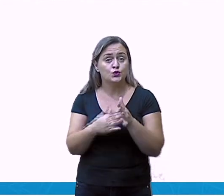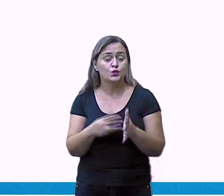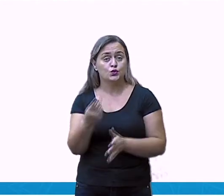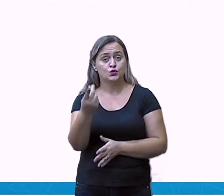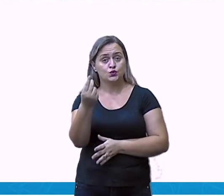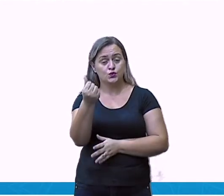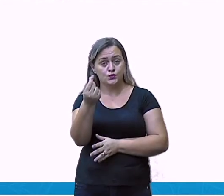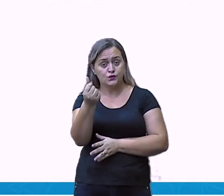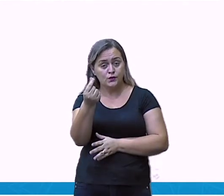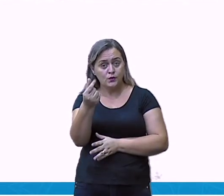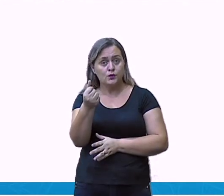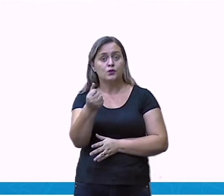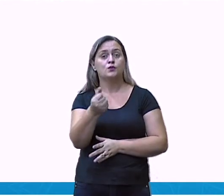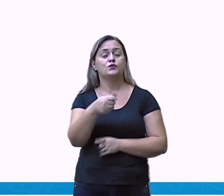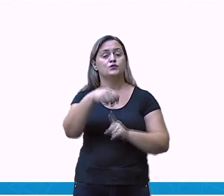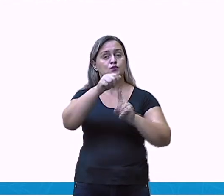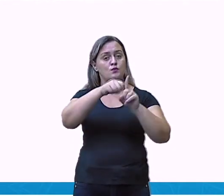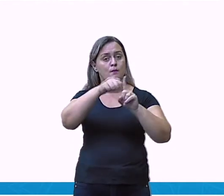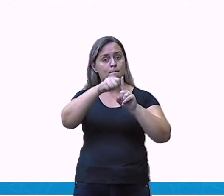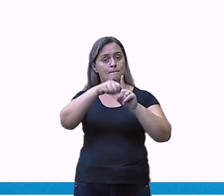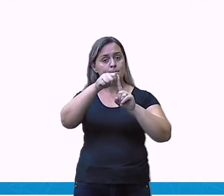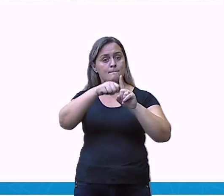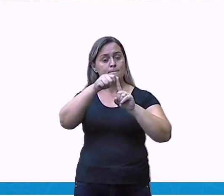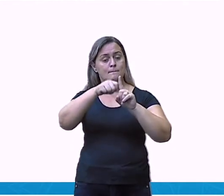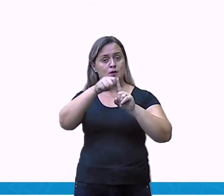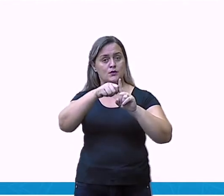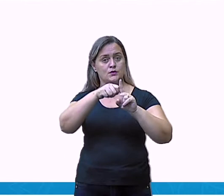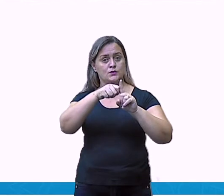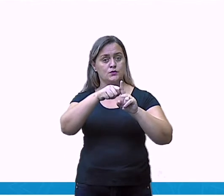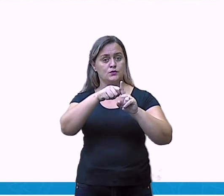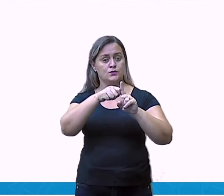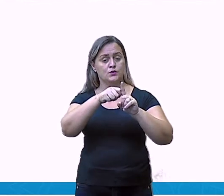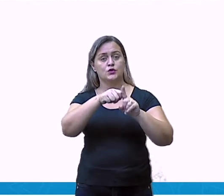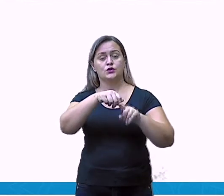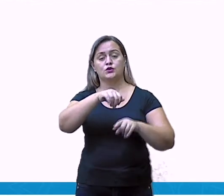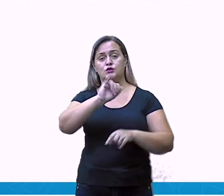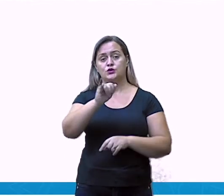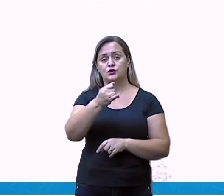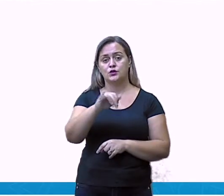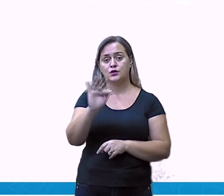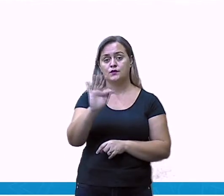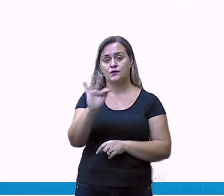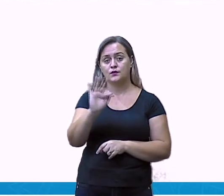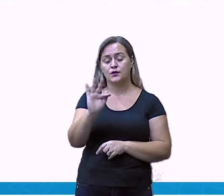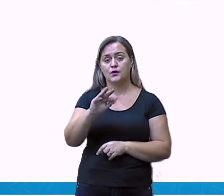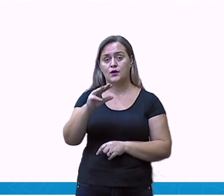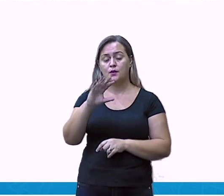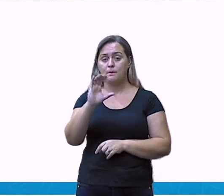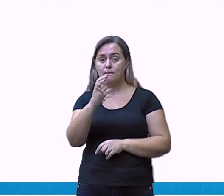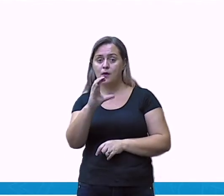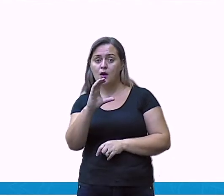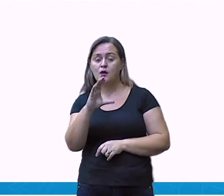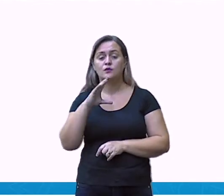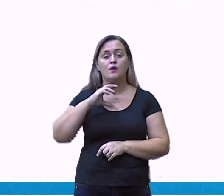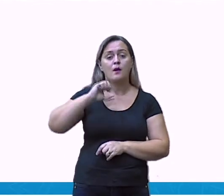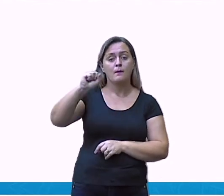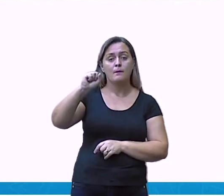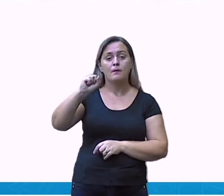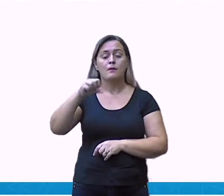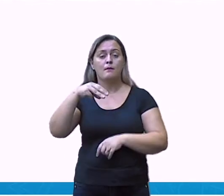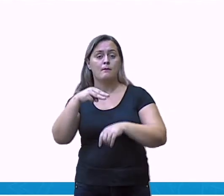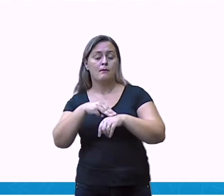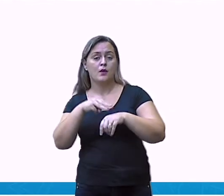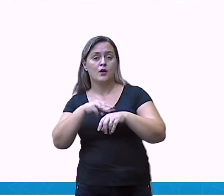minhas unidades, eu terei o resultado 15, deixando então o 5 na minha unidade,